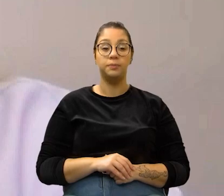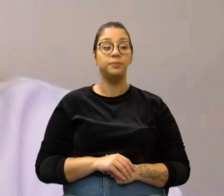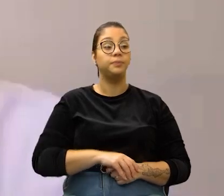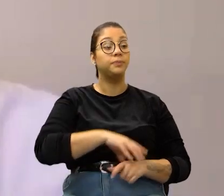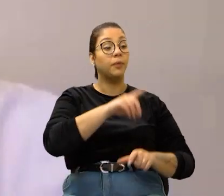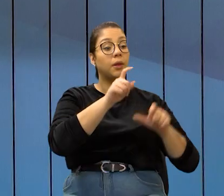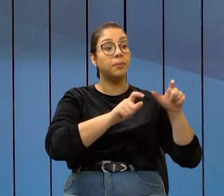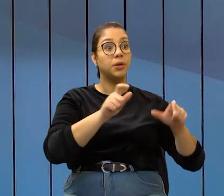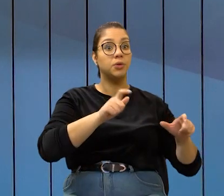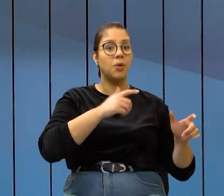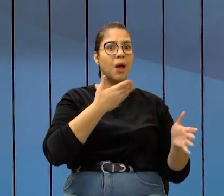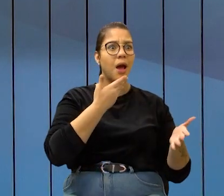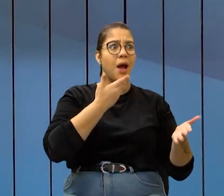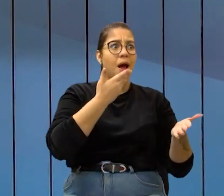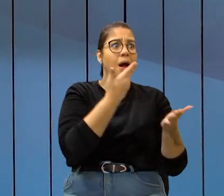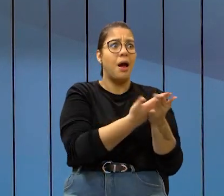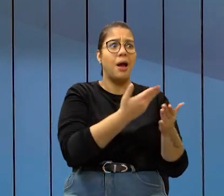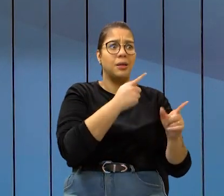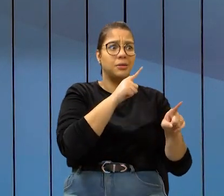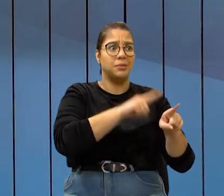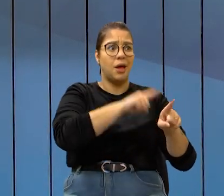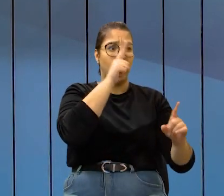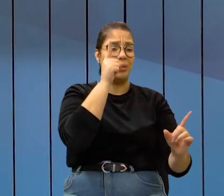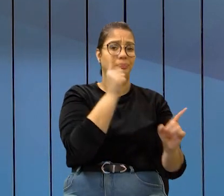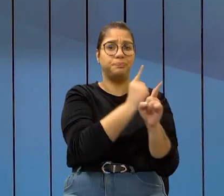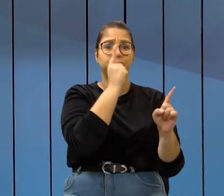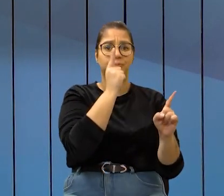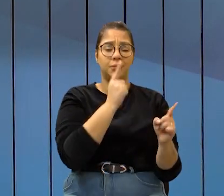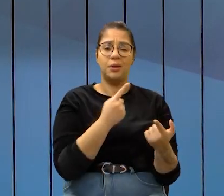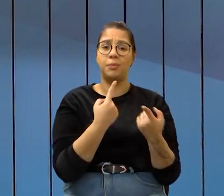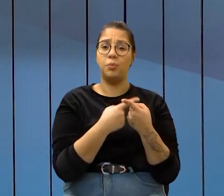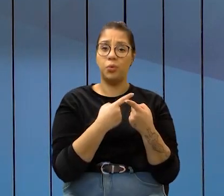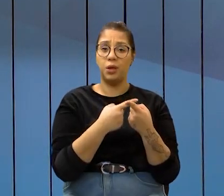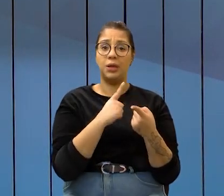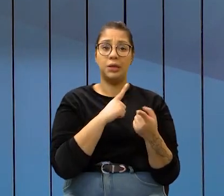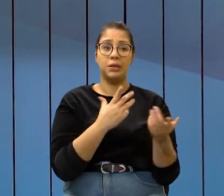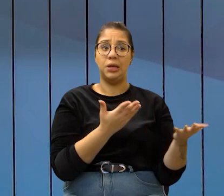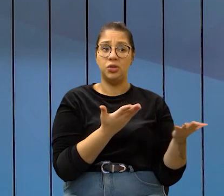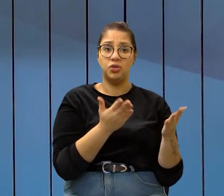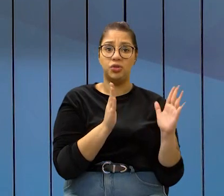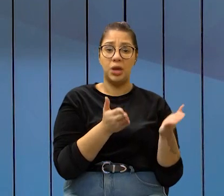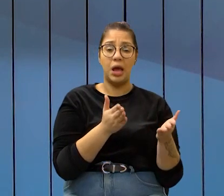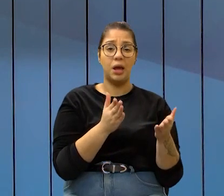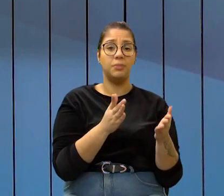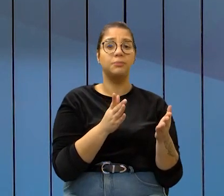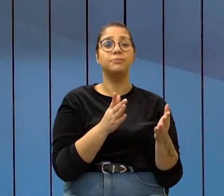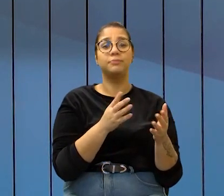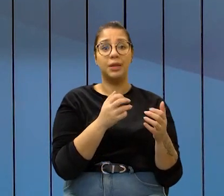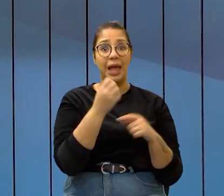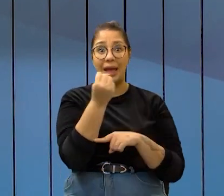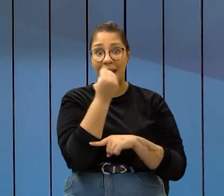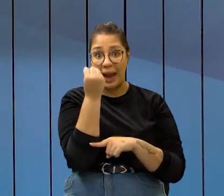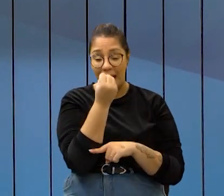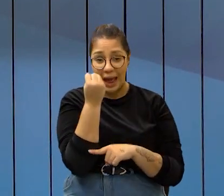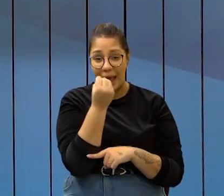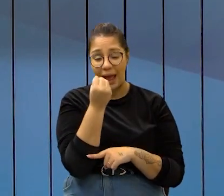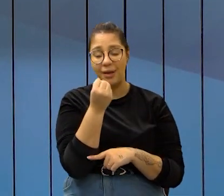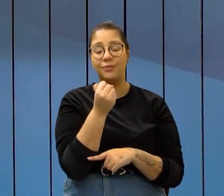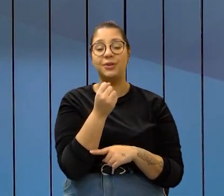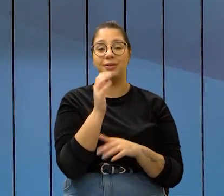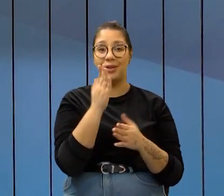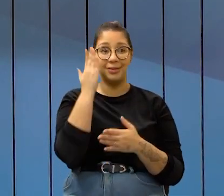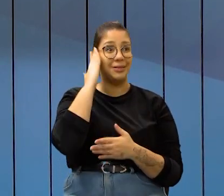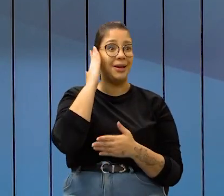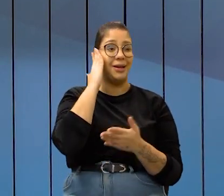Sim. As pessoas se assustam bastante com esse diagnóstico, porque tem essa fama de ser muito